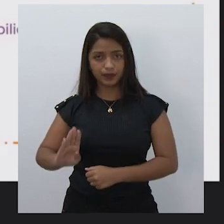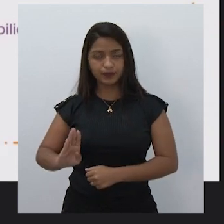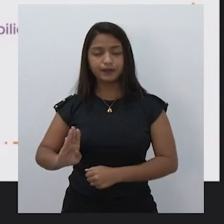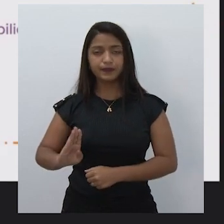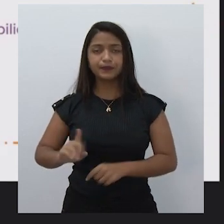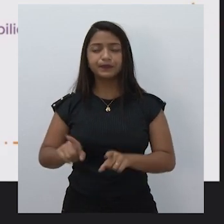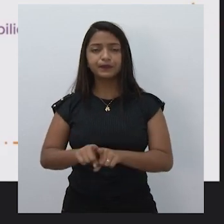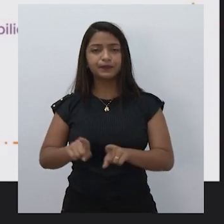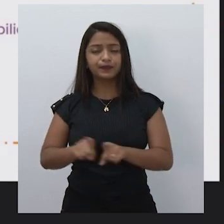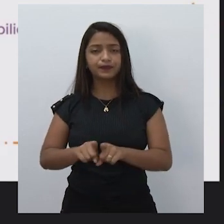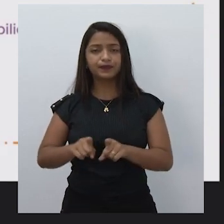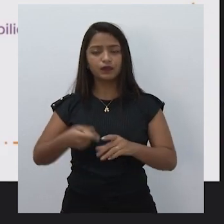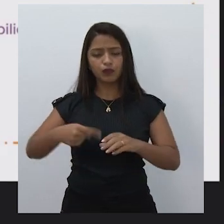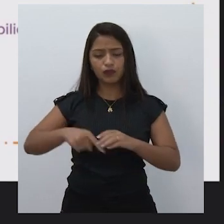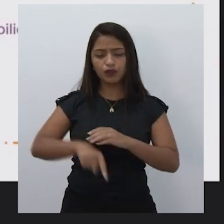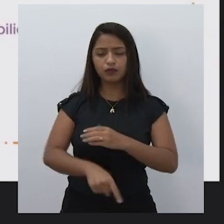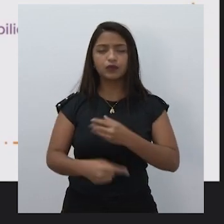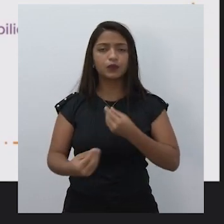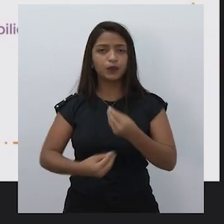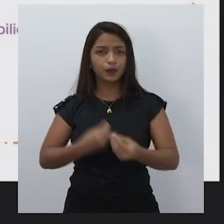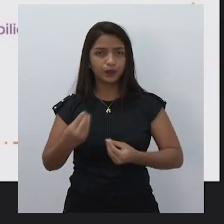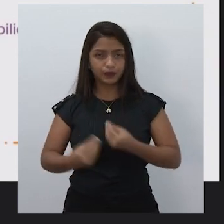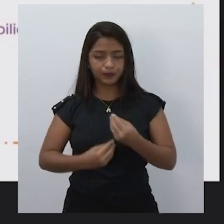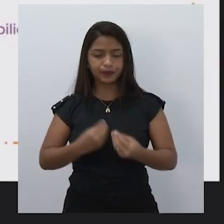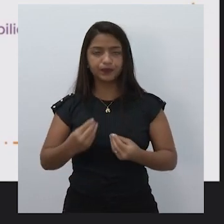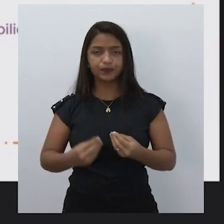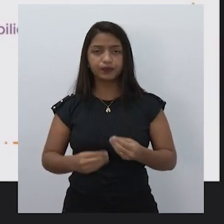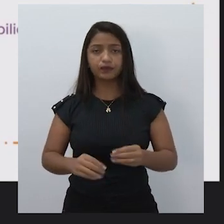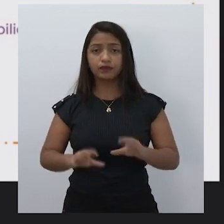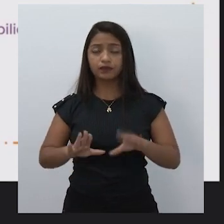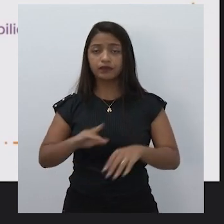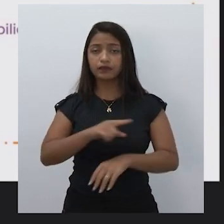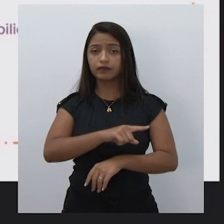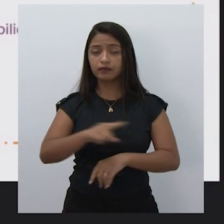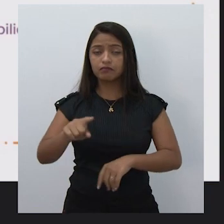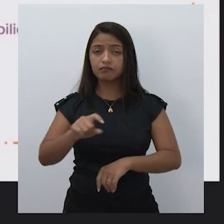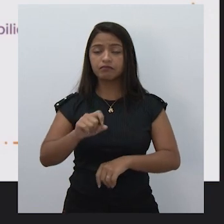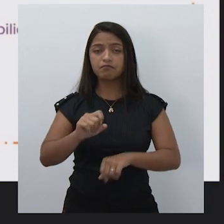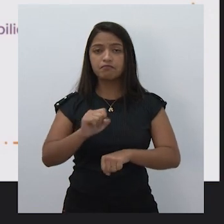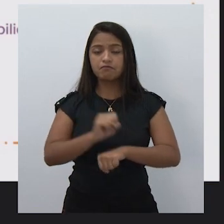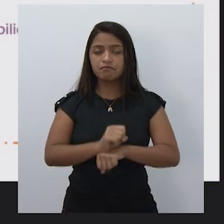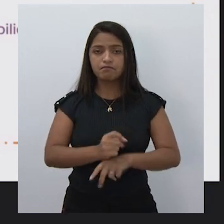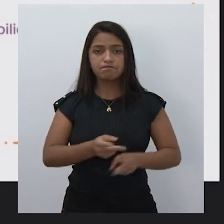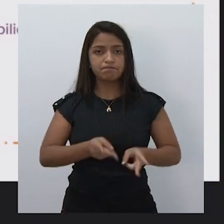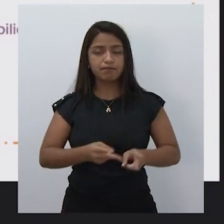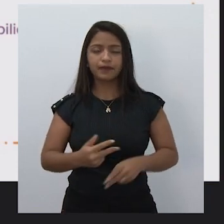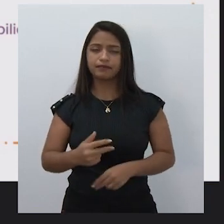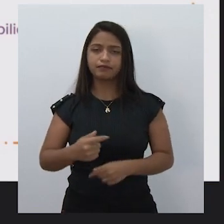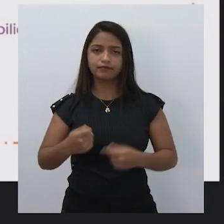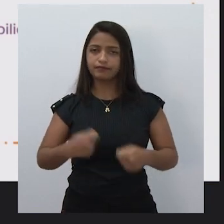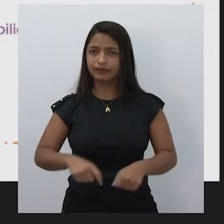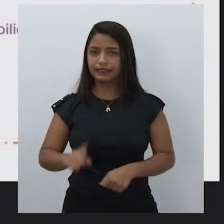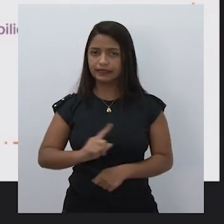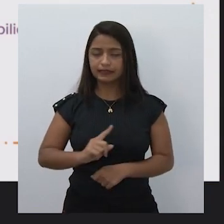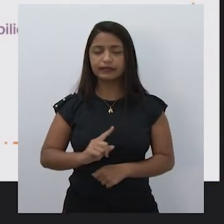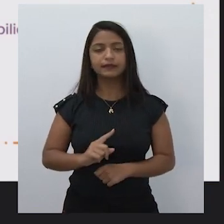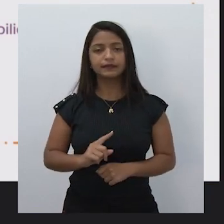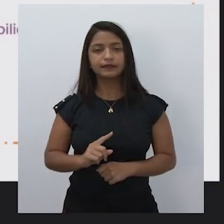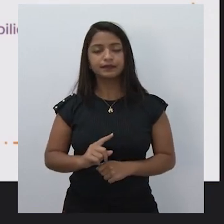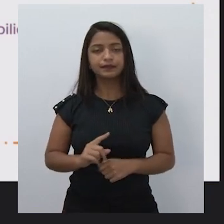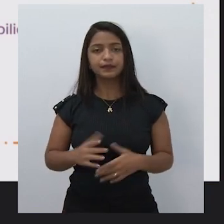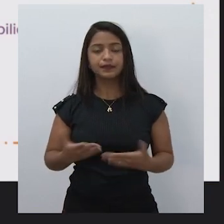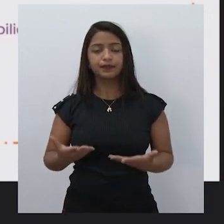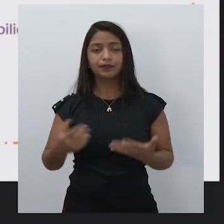é que o aprofundamento se dá. Mas eles não estão estanques, tá bem, pessoal? Eles podem, na verdade, um